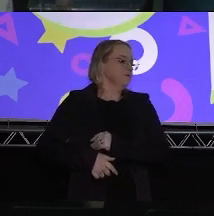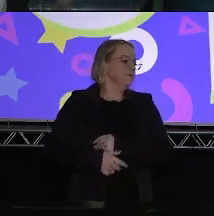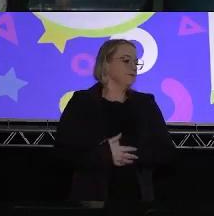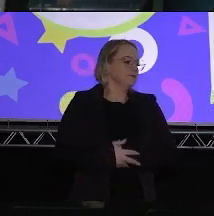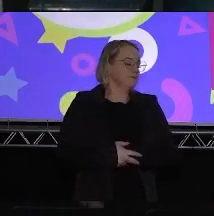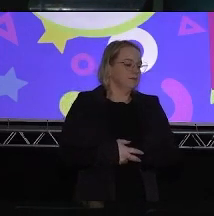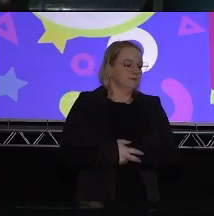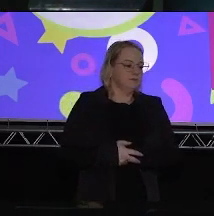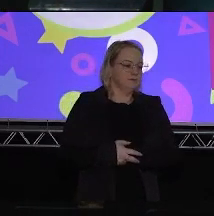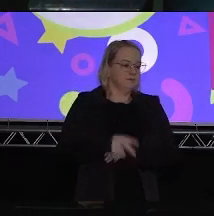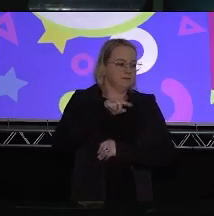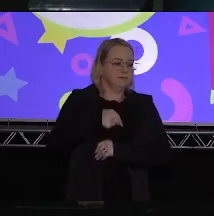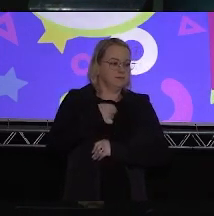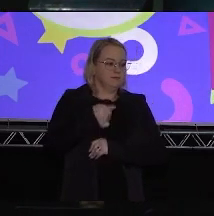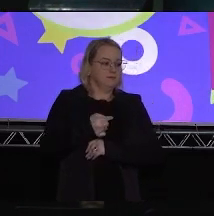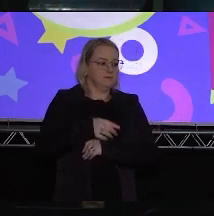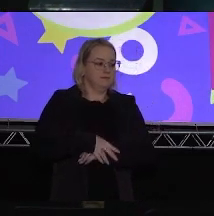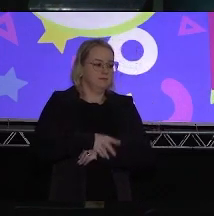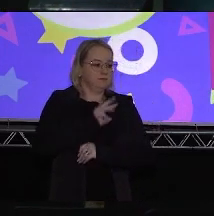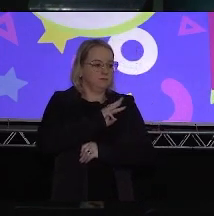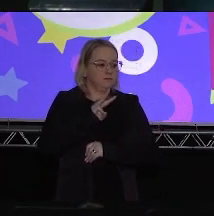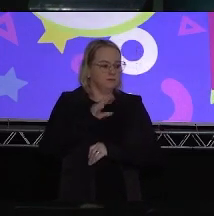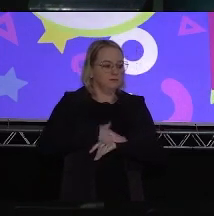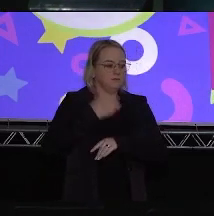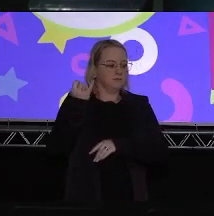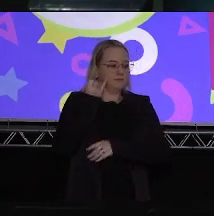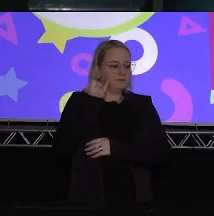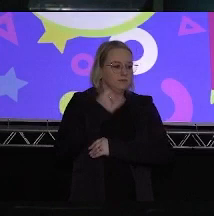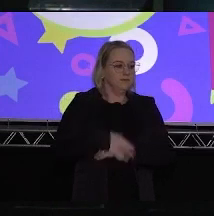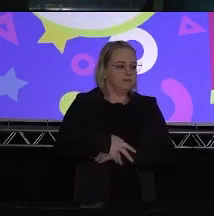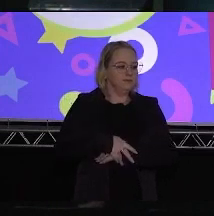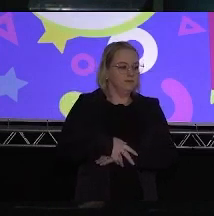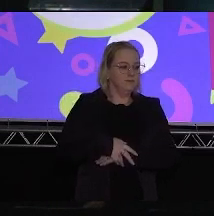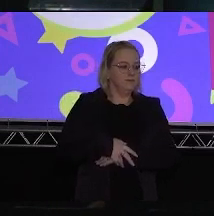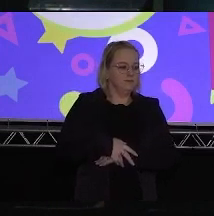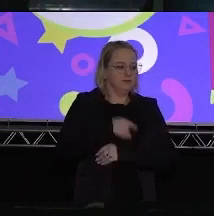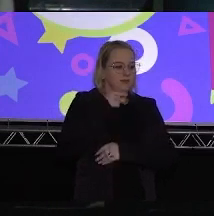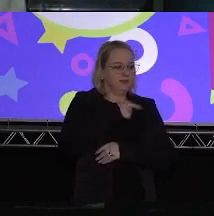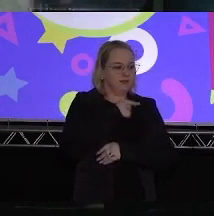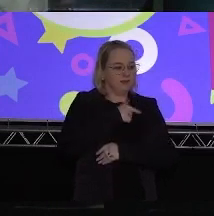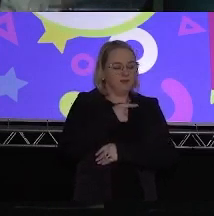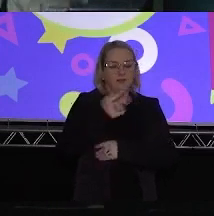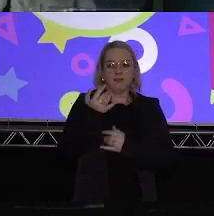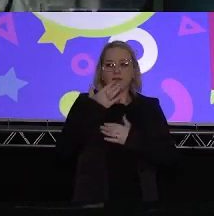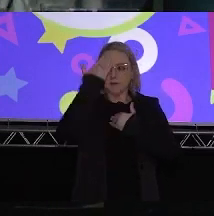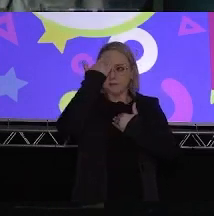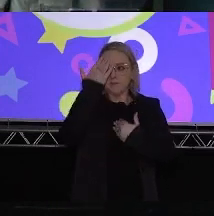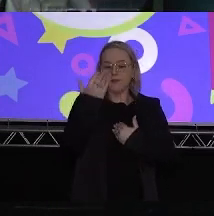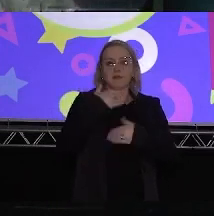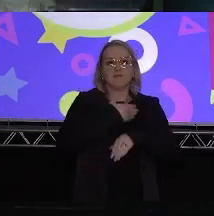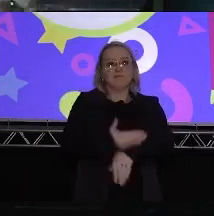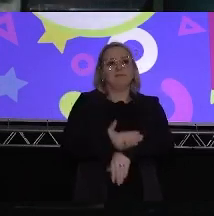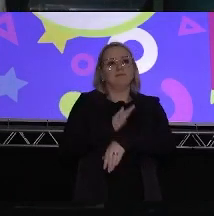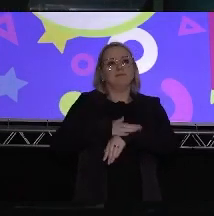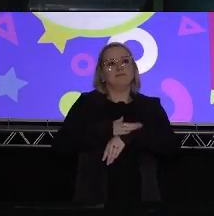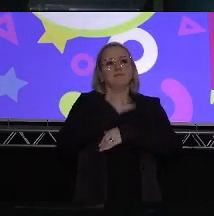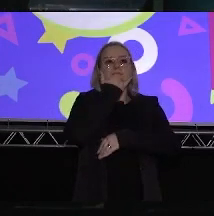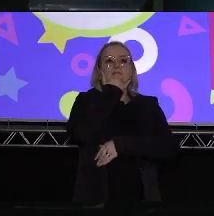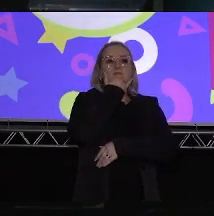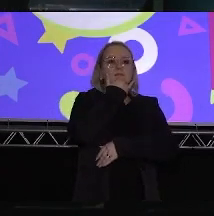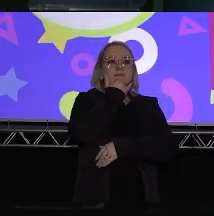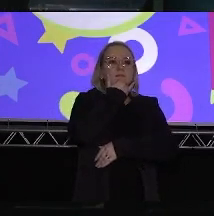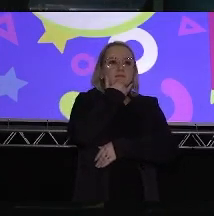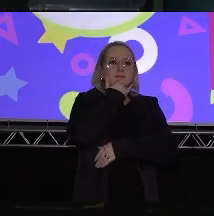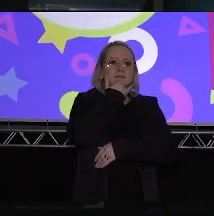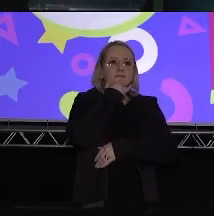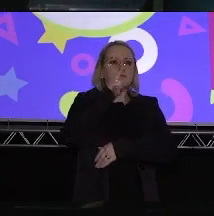Passa o próximo slide. Esse é o mais importante? Não, estou brincando. Pessoal, obrigado por terem nos ouvido. A gente passou um pouquinho do tempo. Desculpa aí com a próxima galera